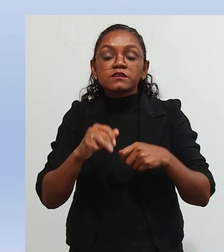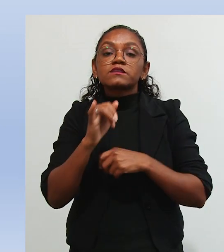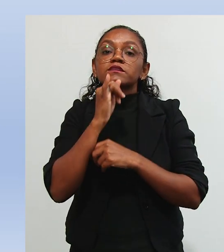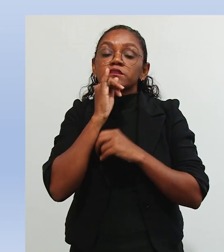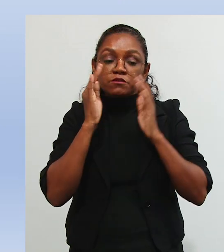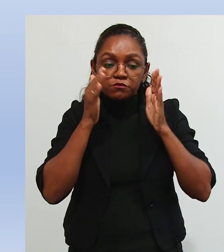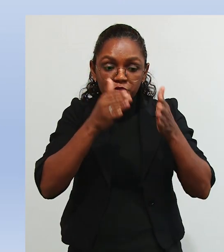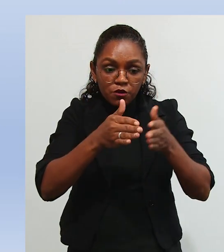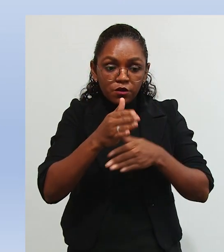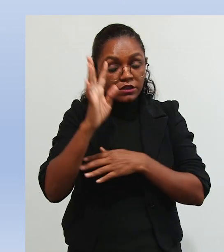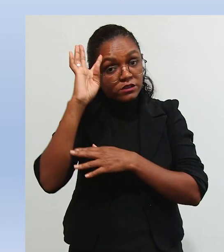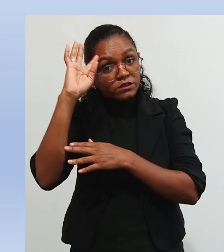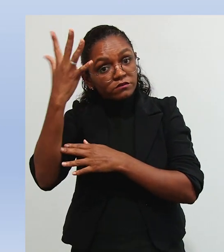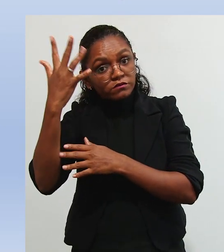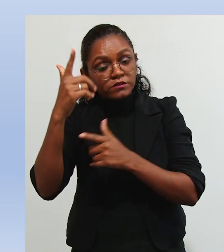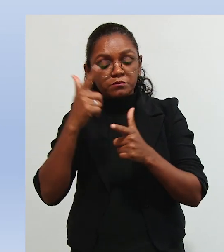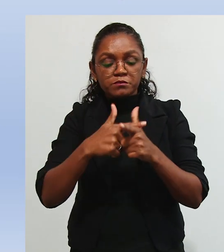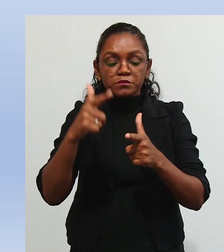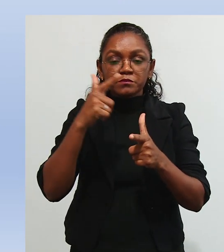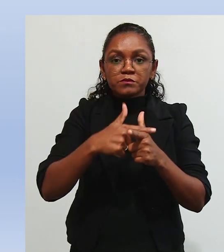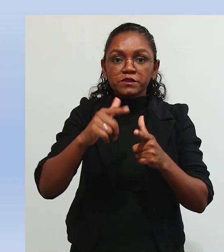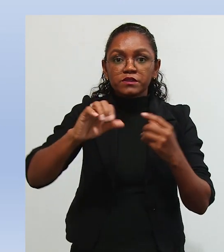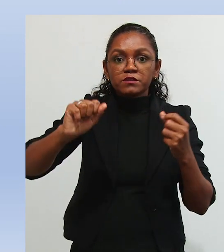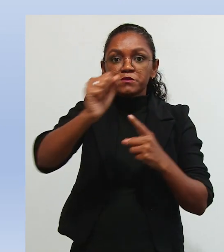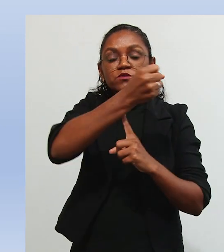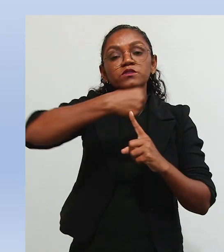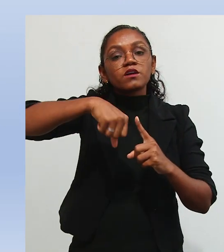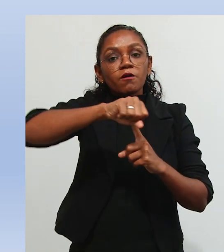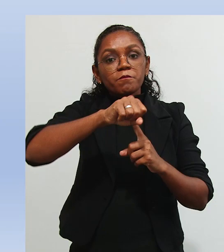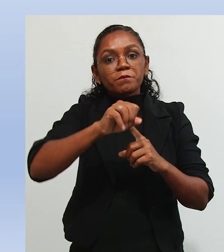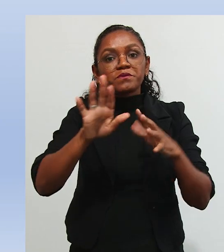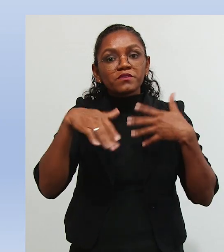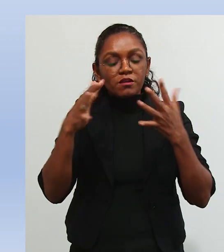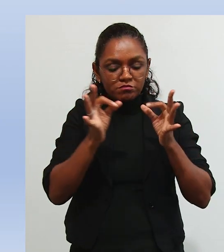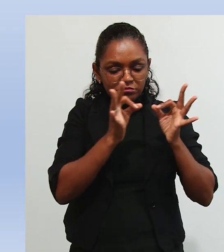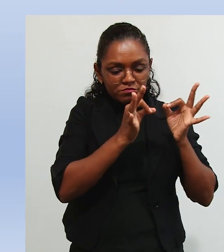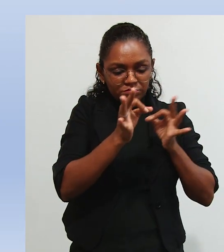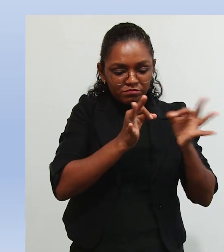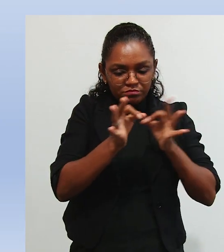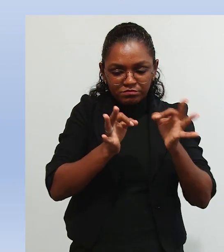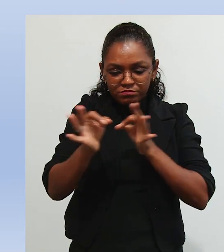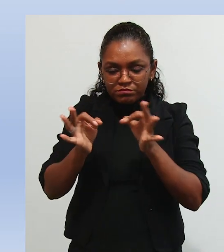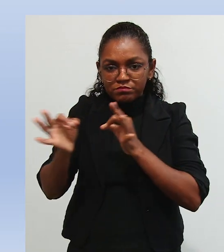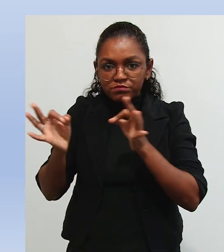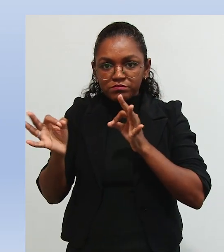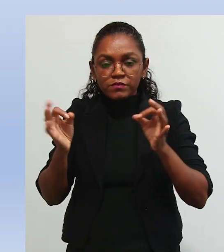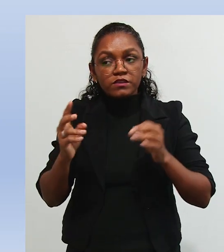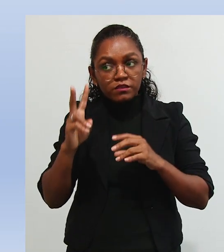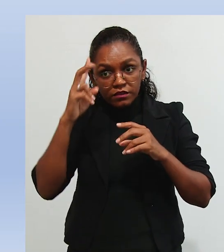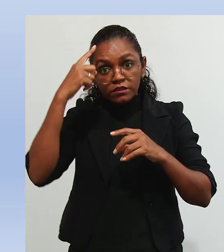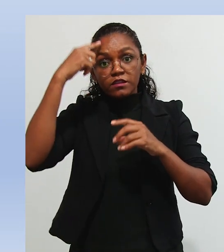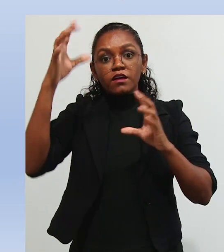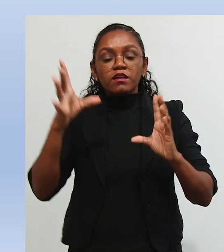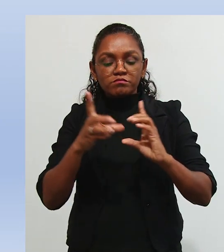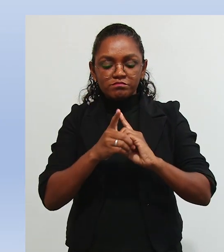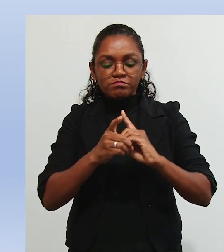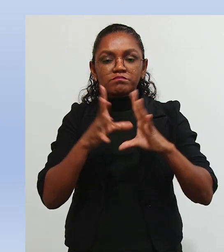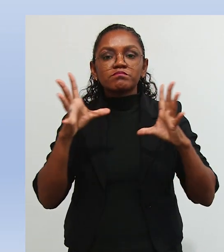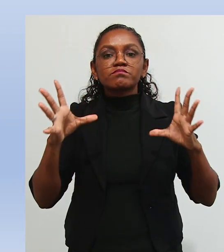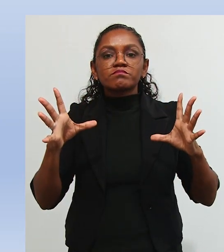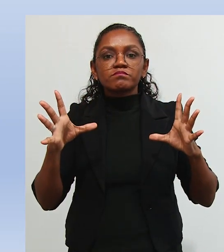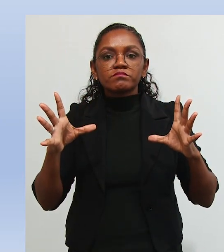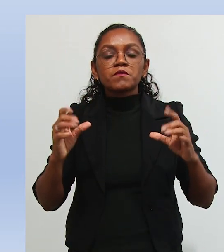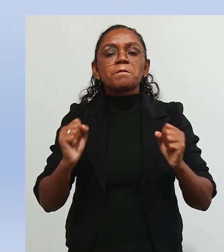social. E isso tudo está organizado numa ideia de democracia, de que a democracia